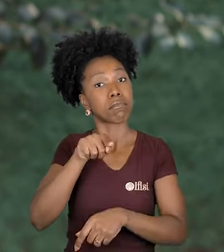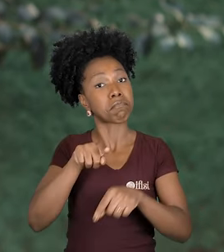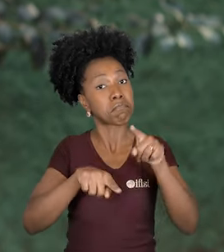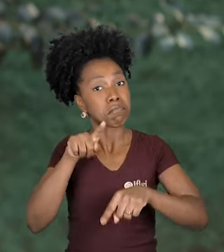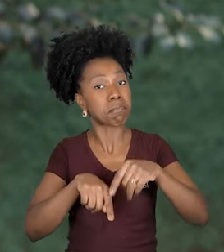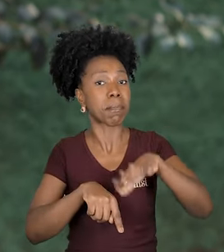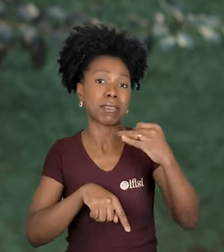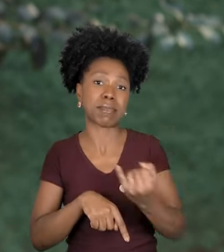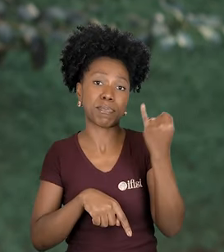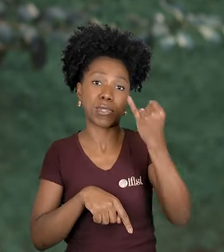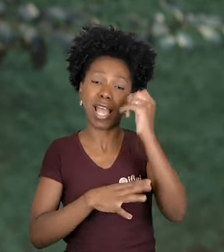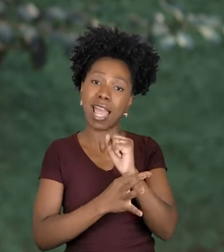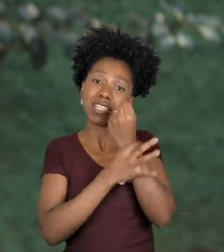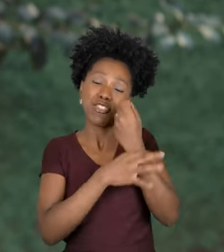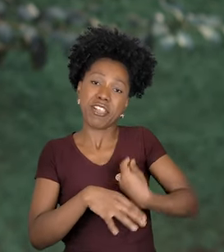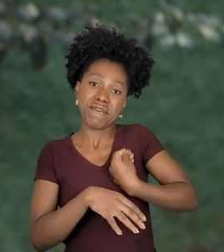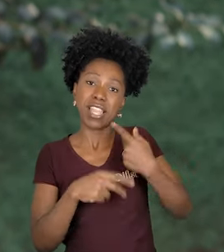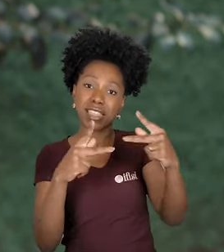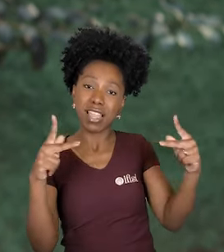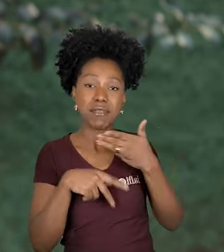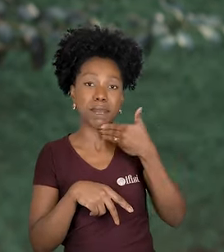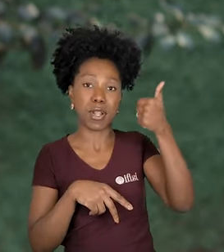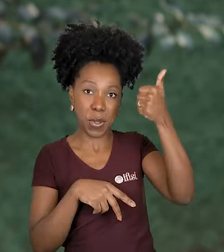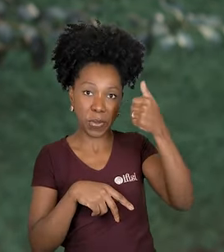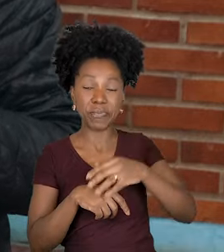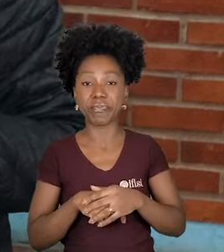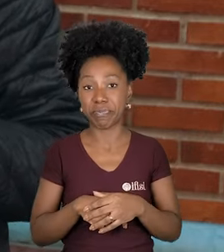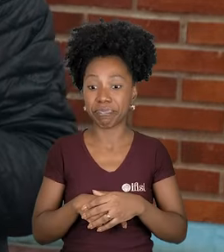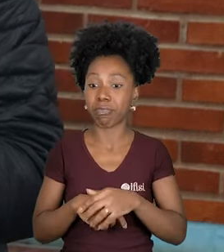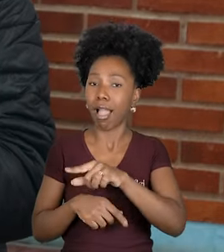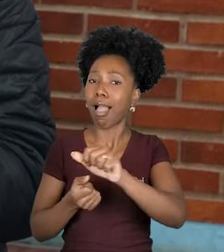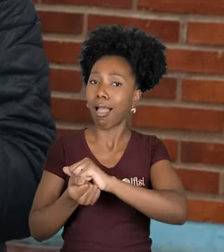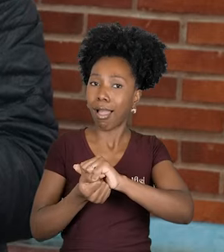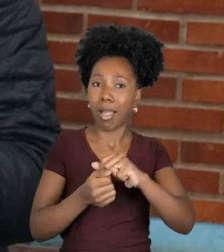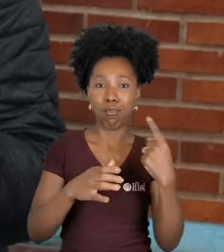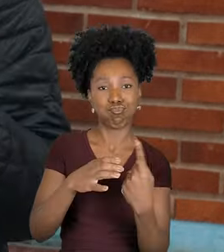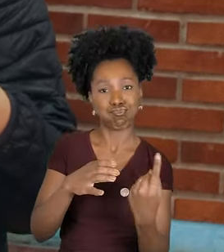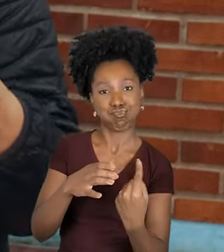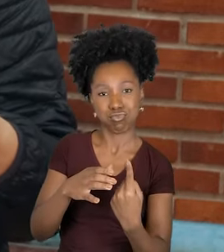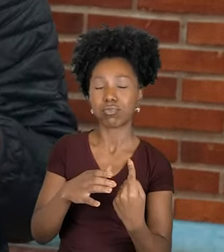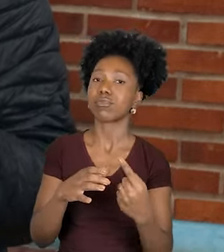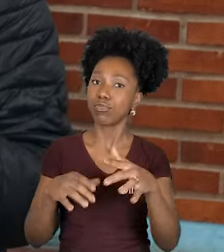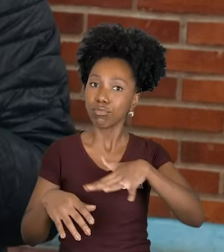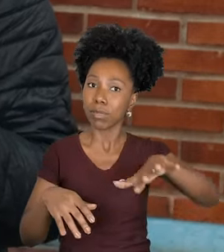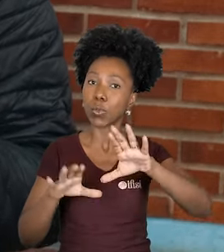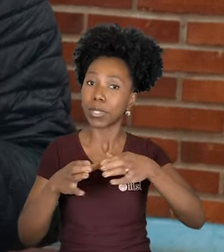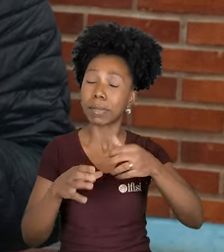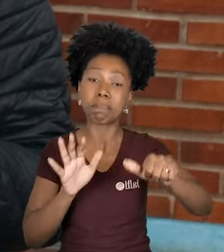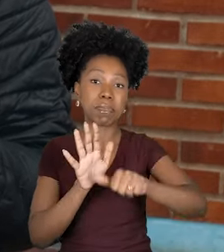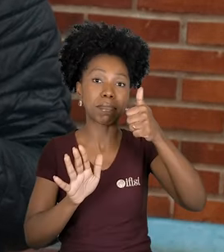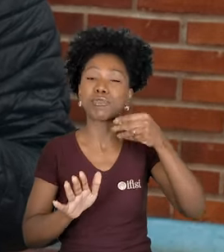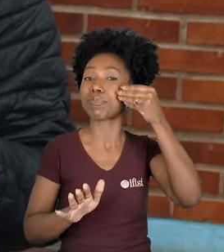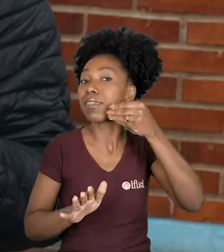uma das ferramentas talvez mais importantes para garantir que a vida delas fique melhor. A lavanderia foi um espaço comunitário e talvez a